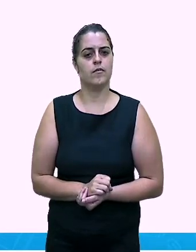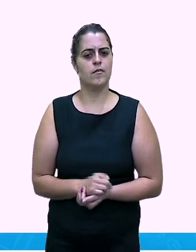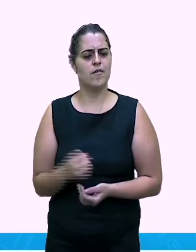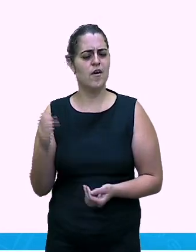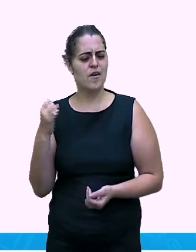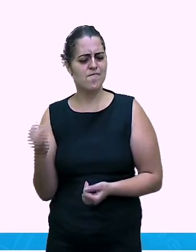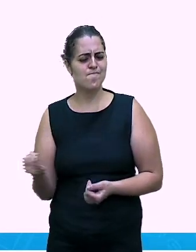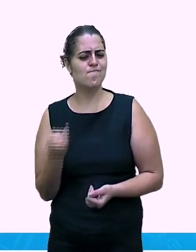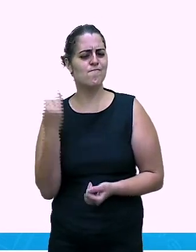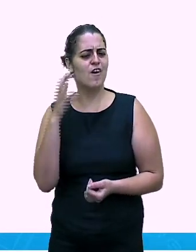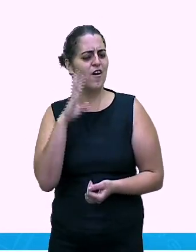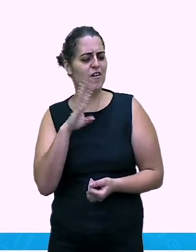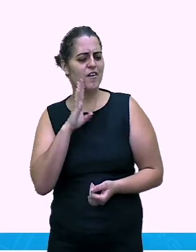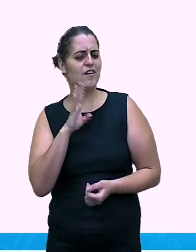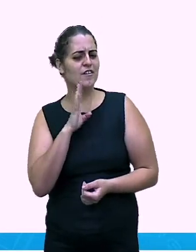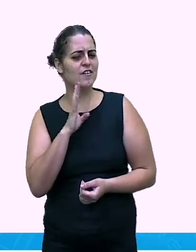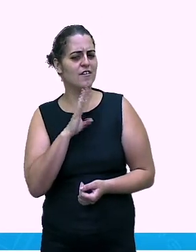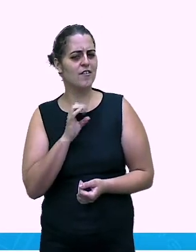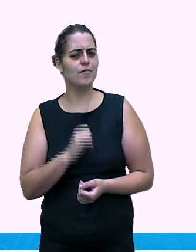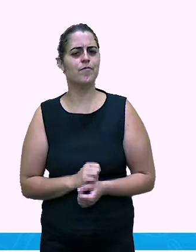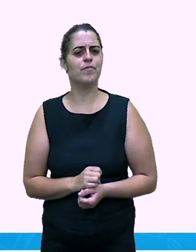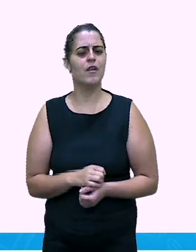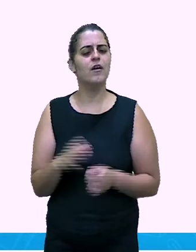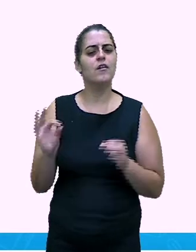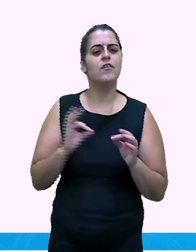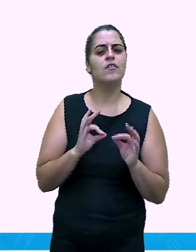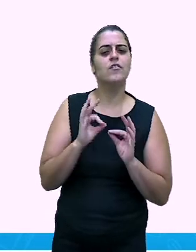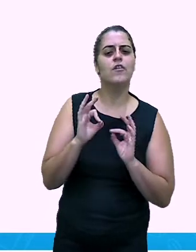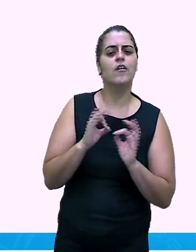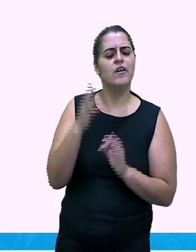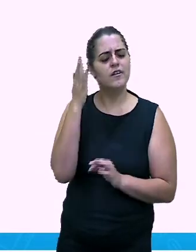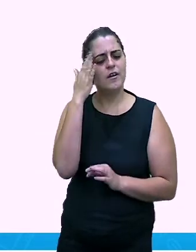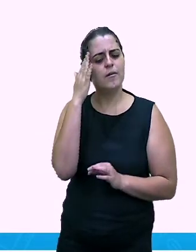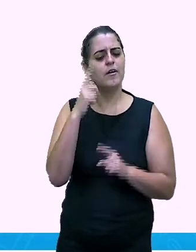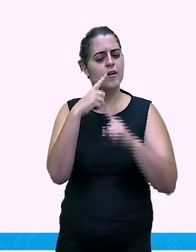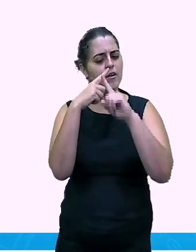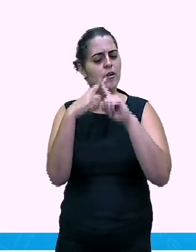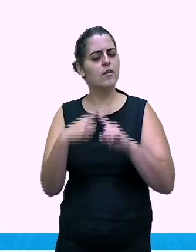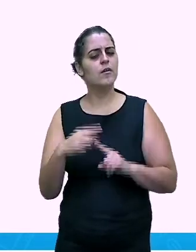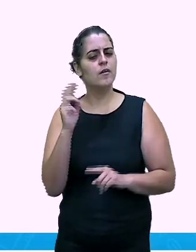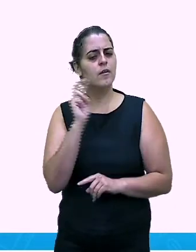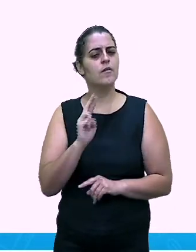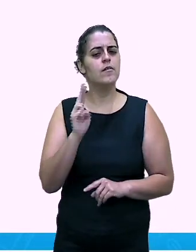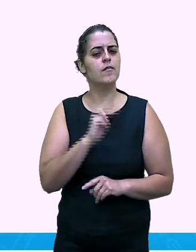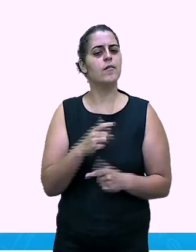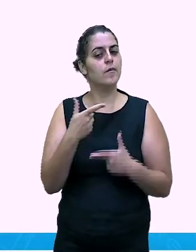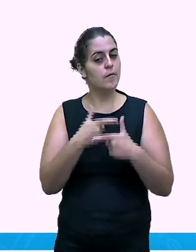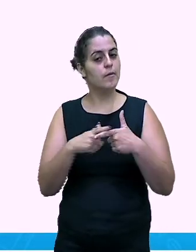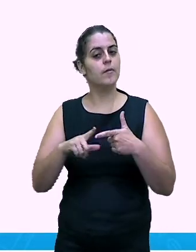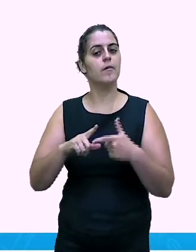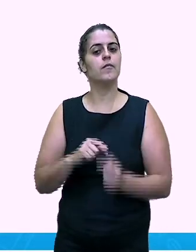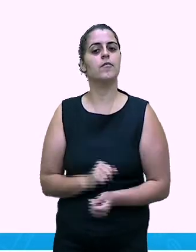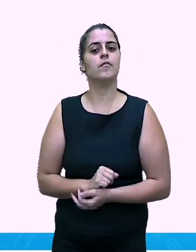muito interessante a gente fazer todas essas estratégias para que a gente consiga entender também a divisão.